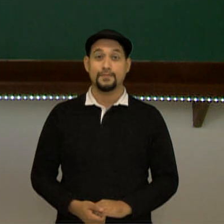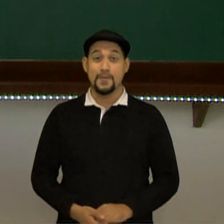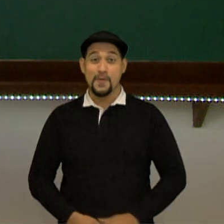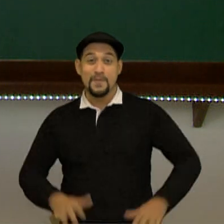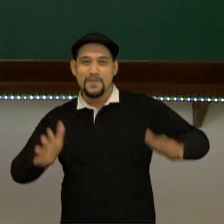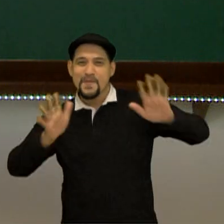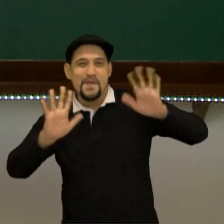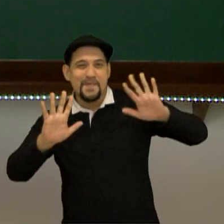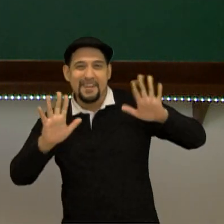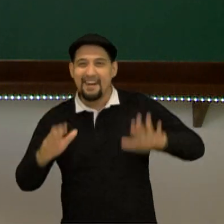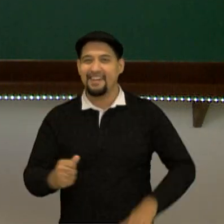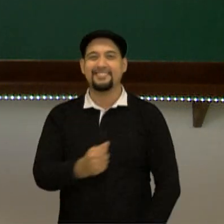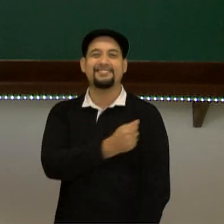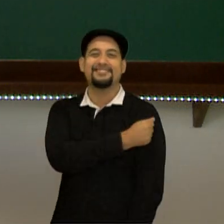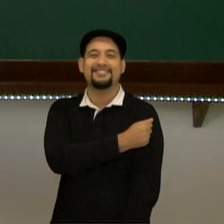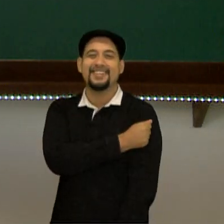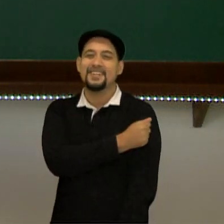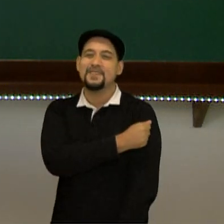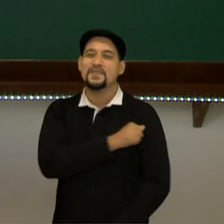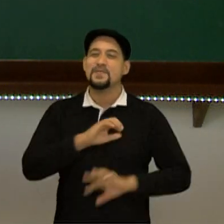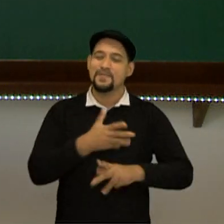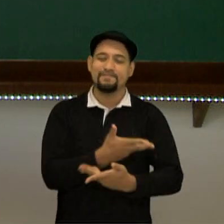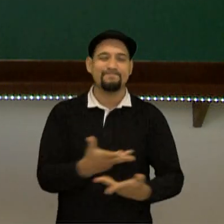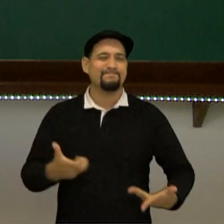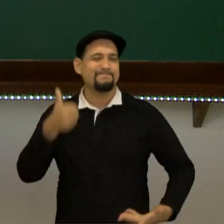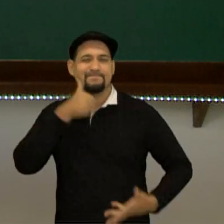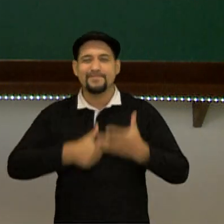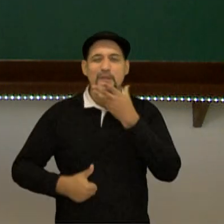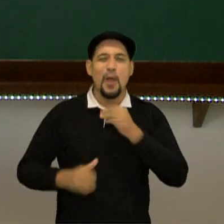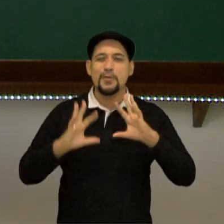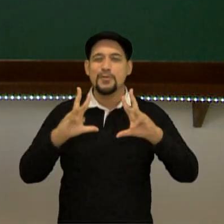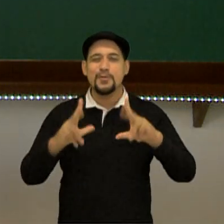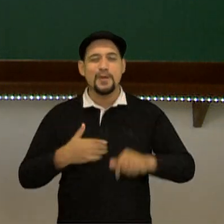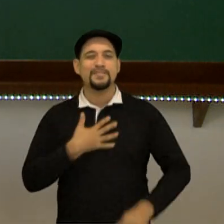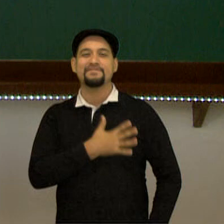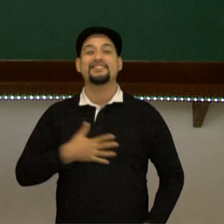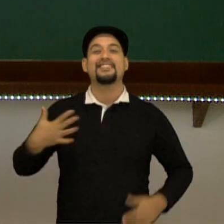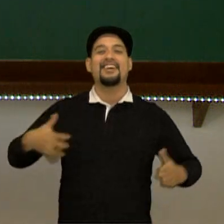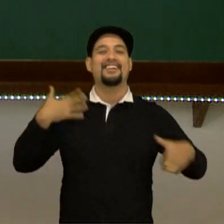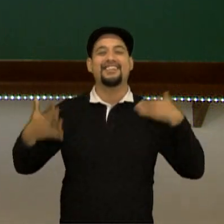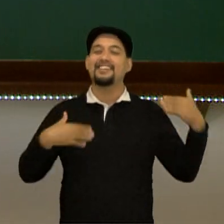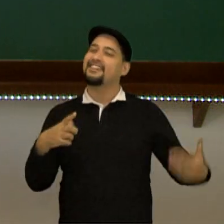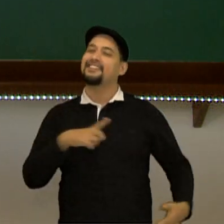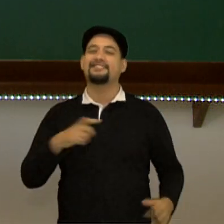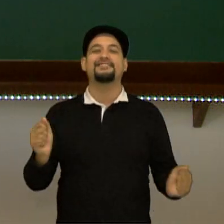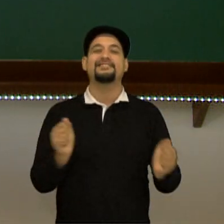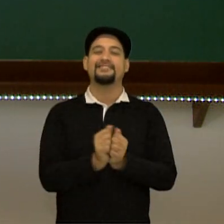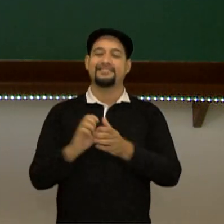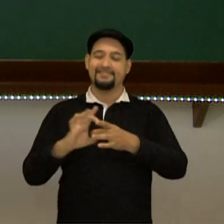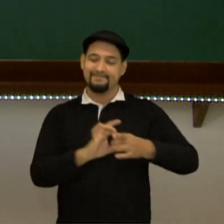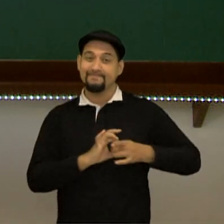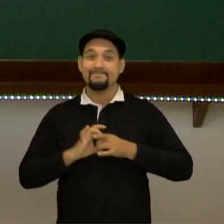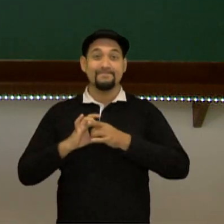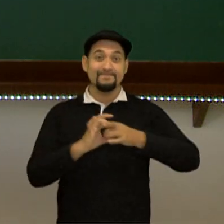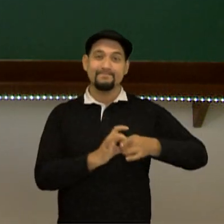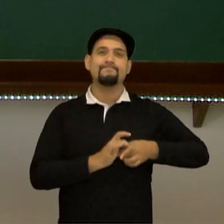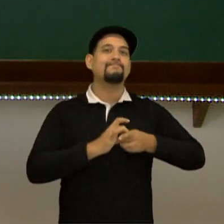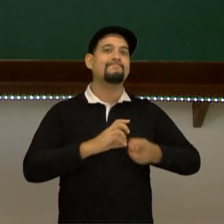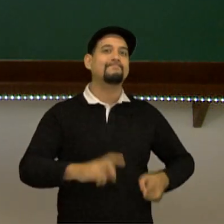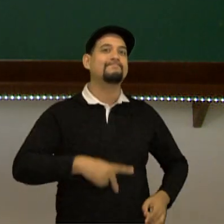Olá, meu caro aluno, cara aluna, que prazer, que alegria ter você aí deste